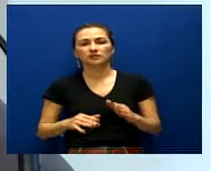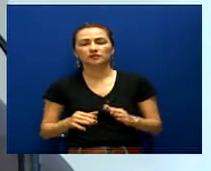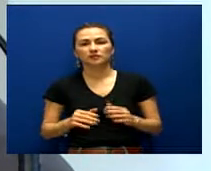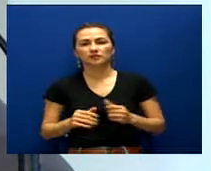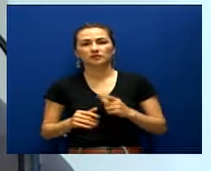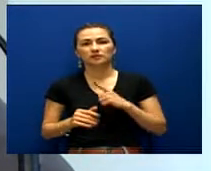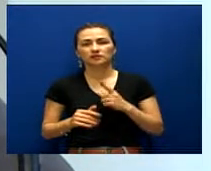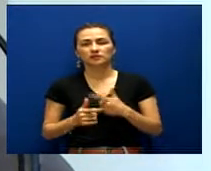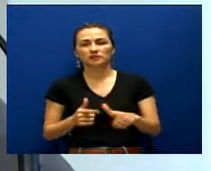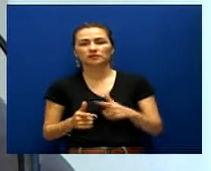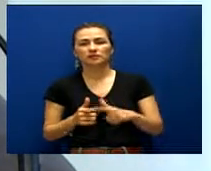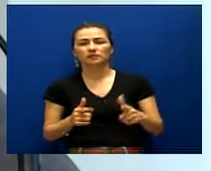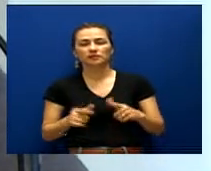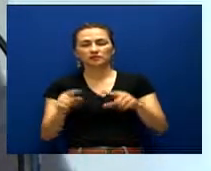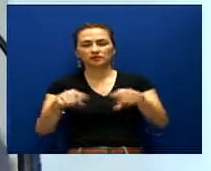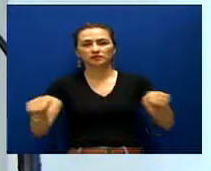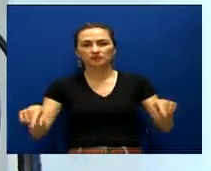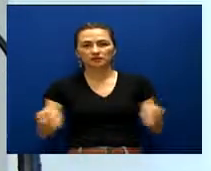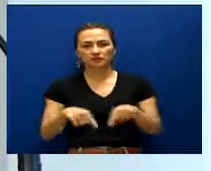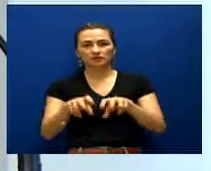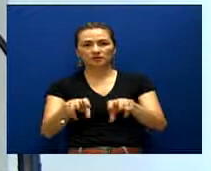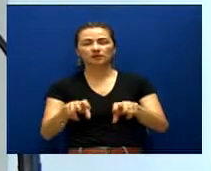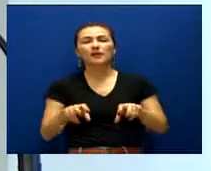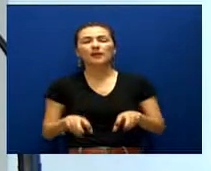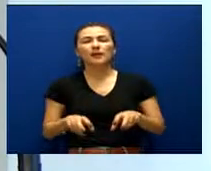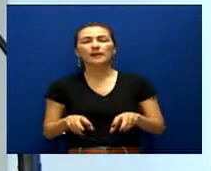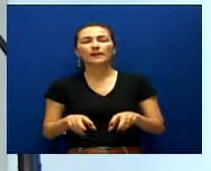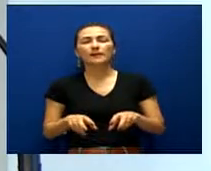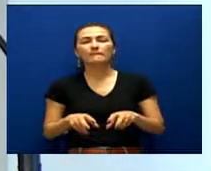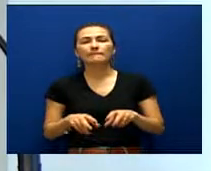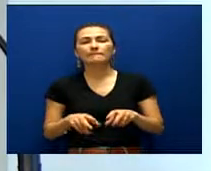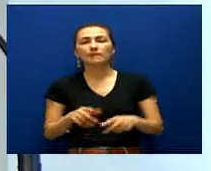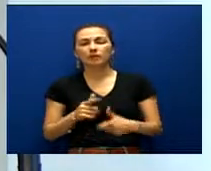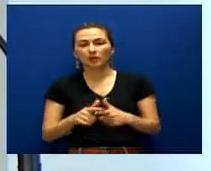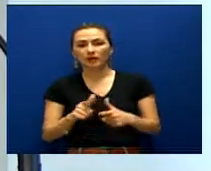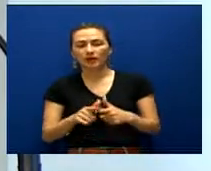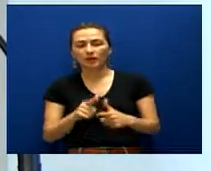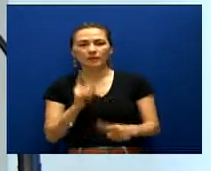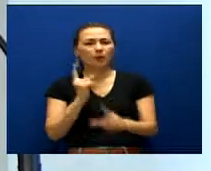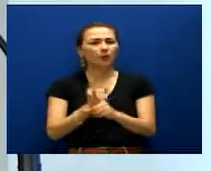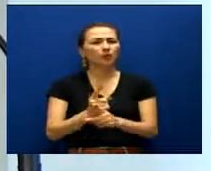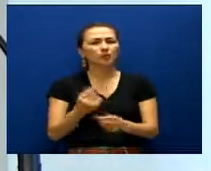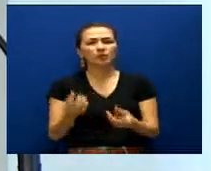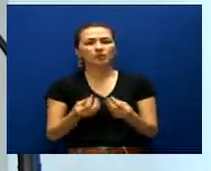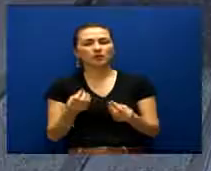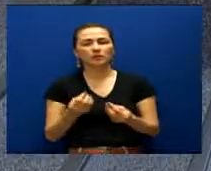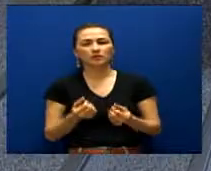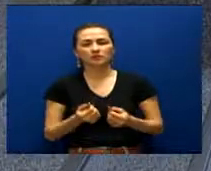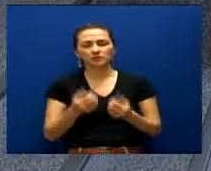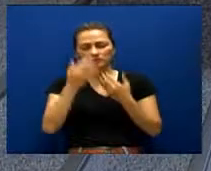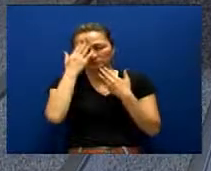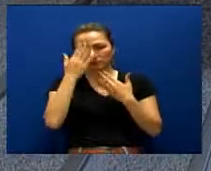quando está havendo esse problema em sala de aula. Era o que eu tinha a dizer. Deus abençoe a todos e muito obrigado.